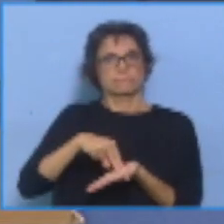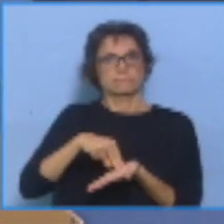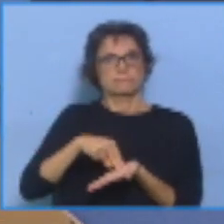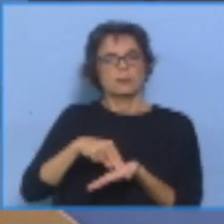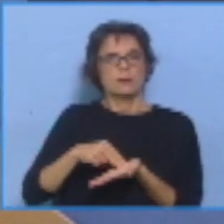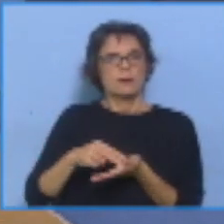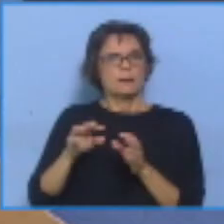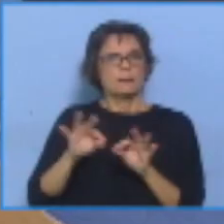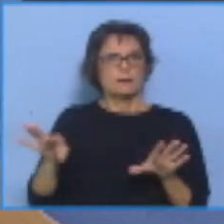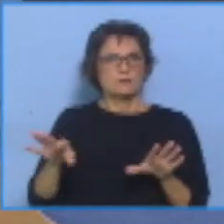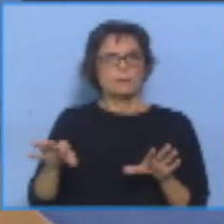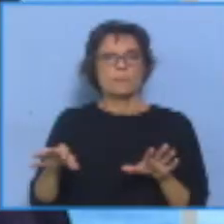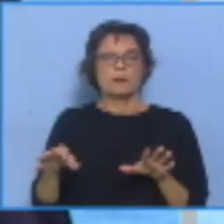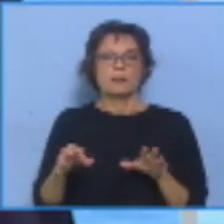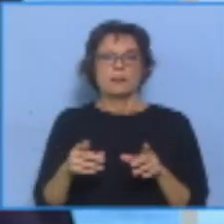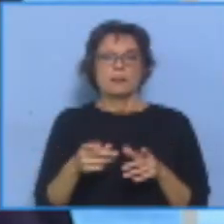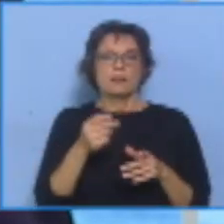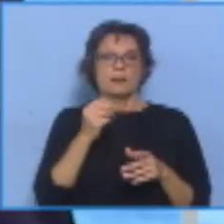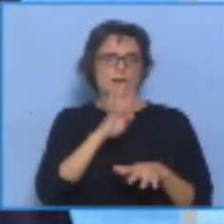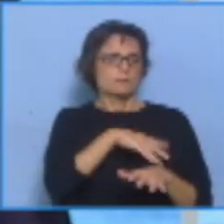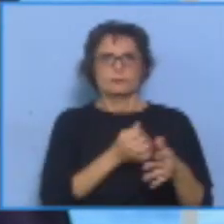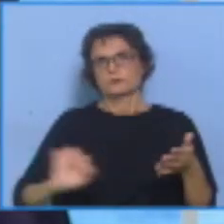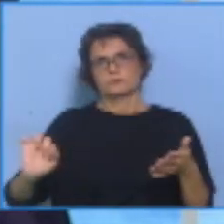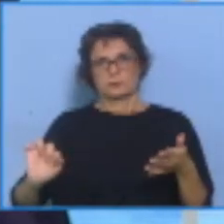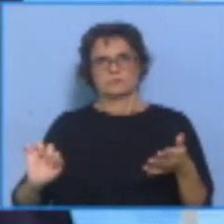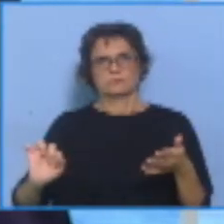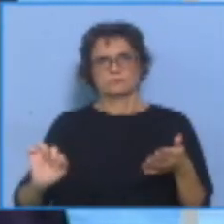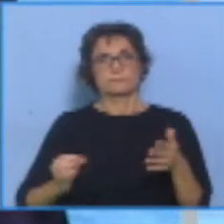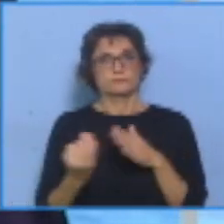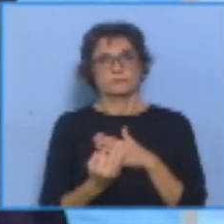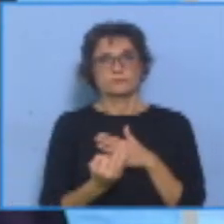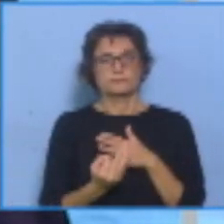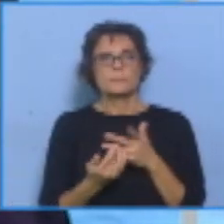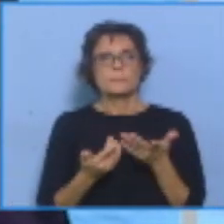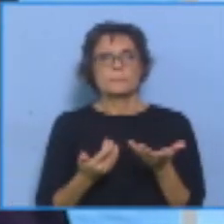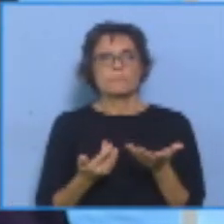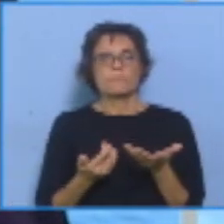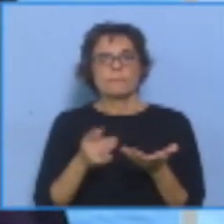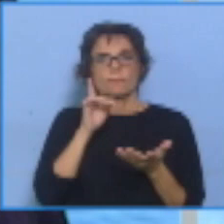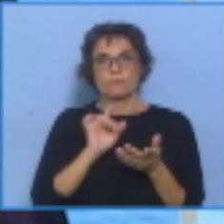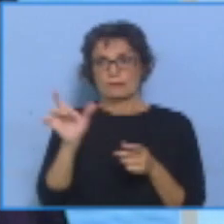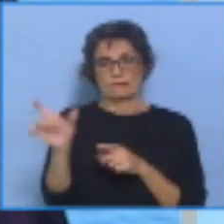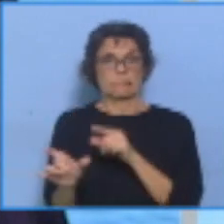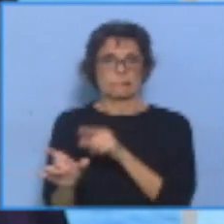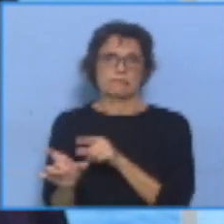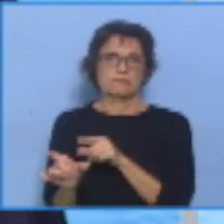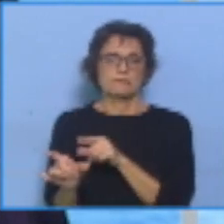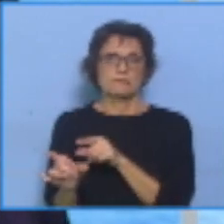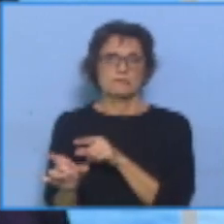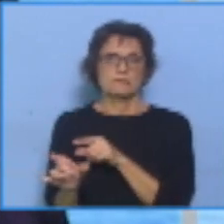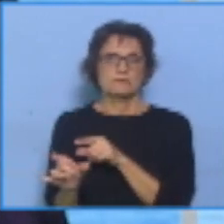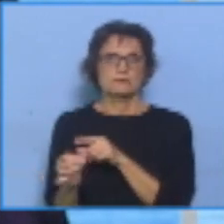da presença dos versos dela. Portanto, no caso dela, às vezes não é assim, no caso dela havia uma